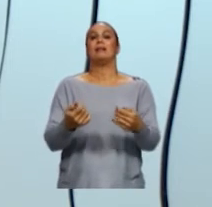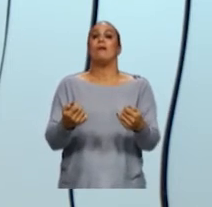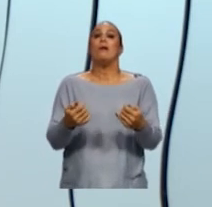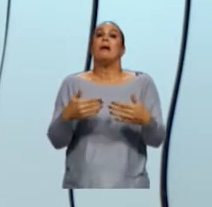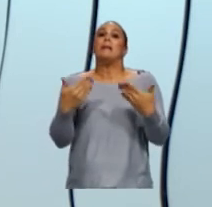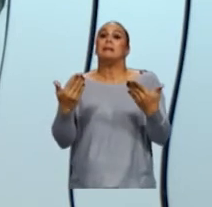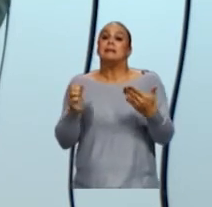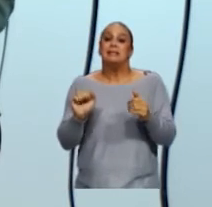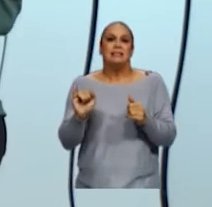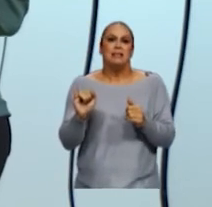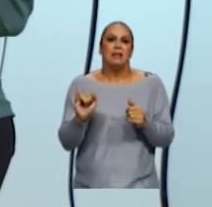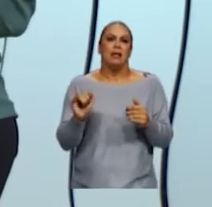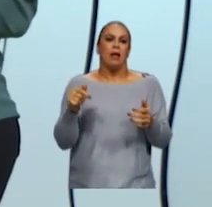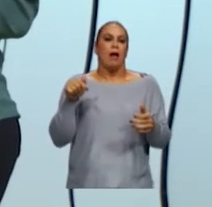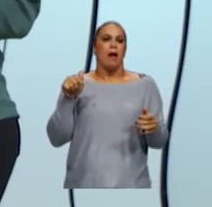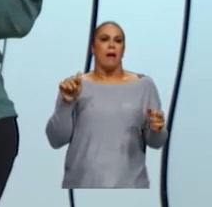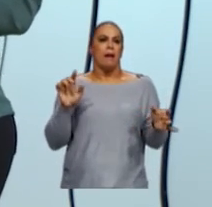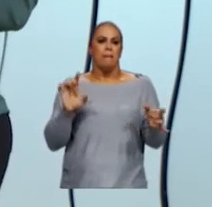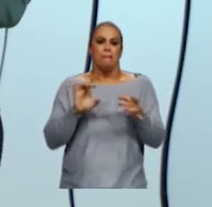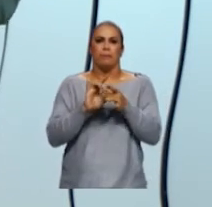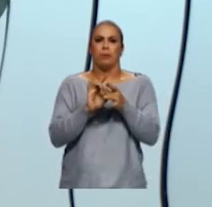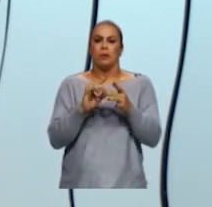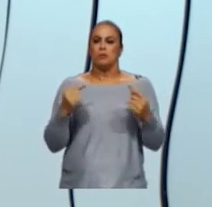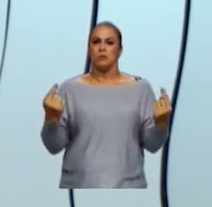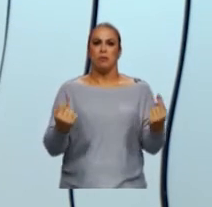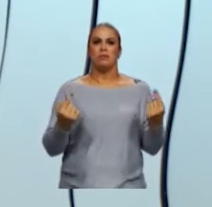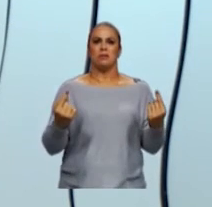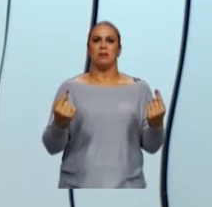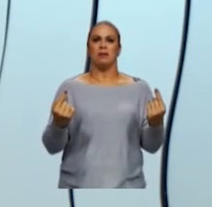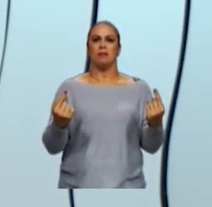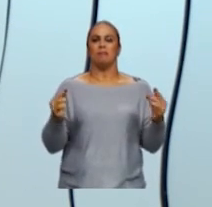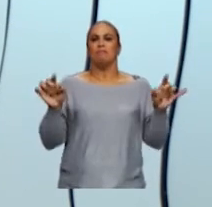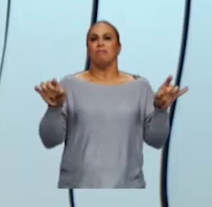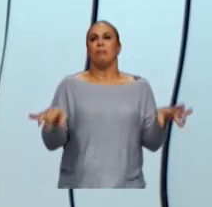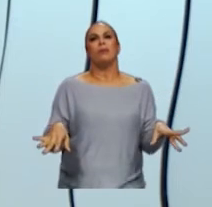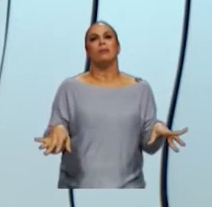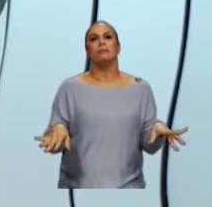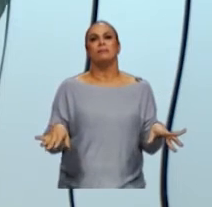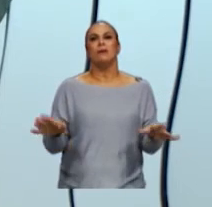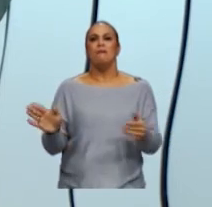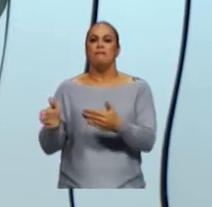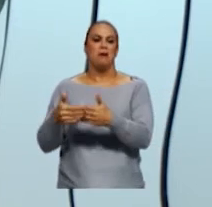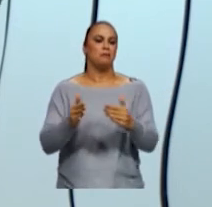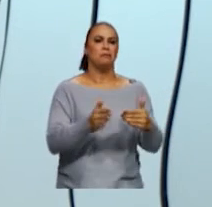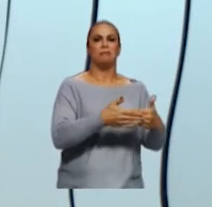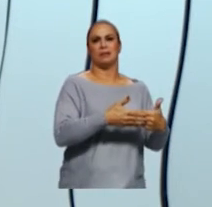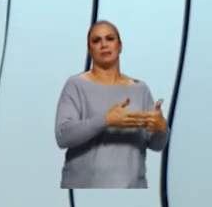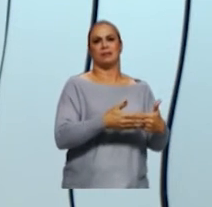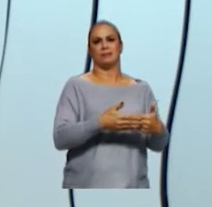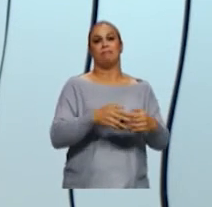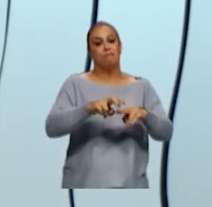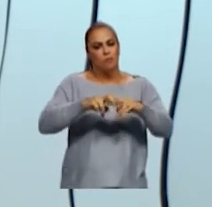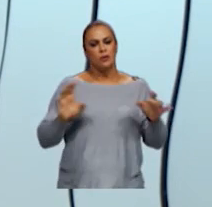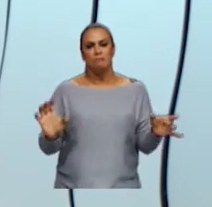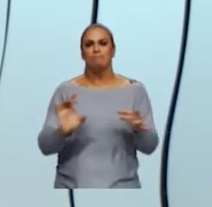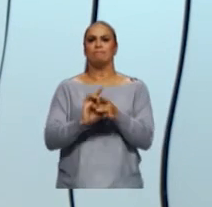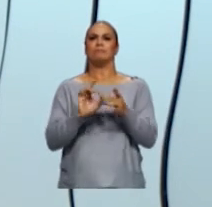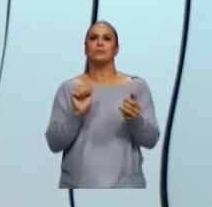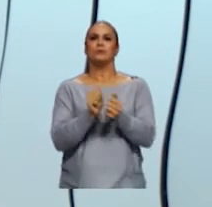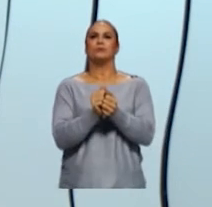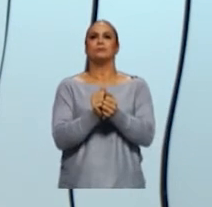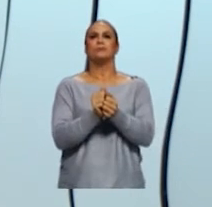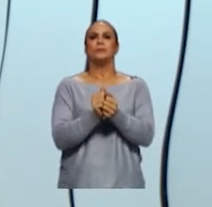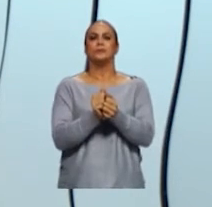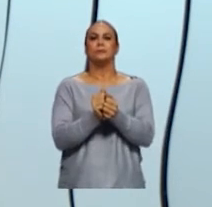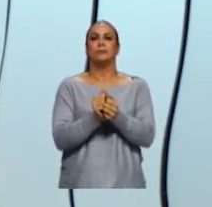ou mesmo decretam falência, né? E isso gera o quê? A diminuição do número de empresas de um mesmo ramo.